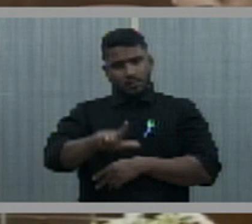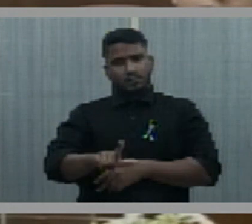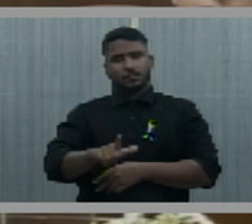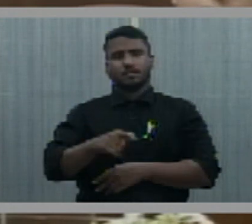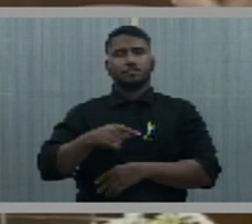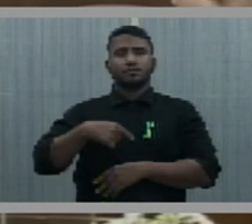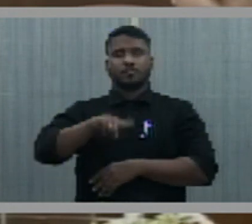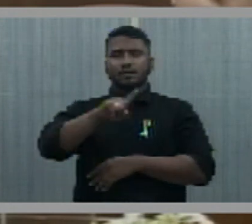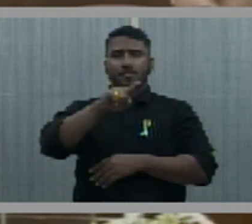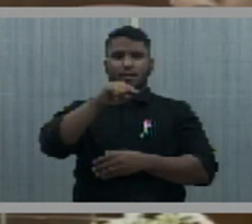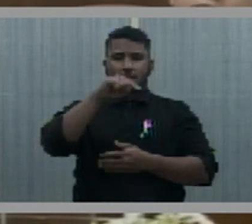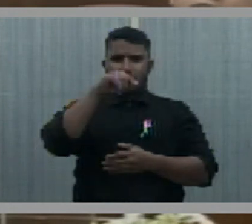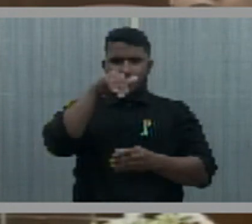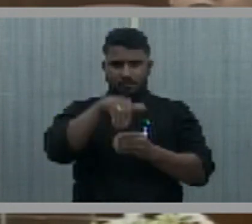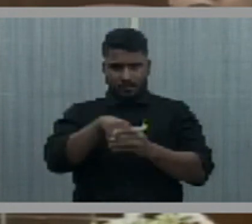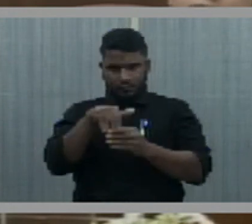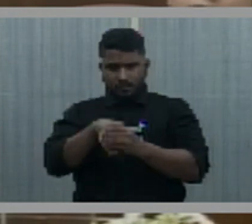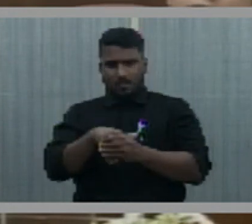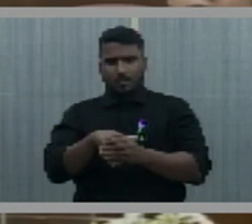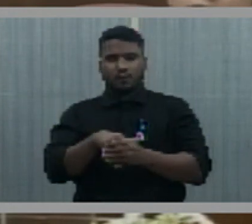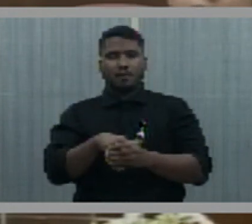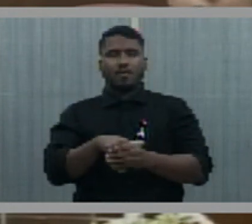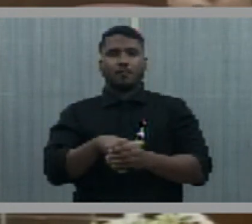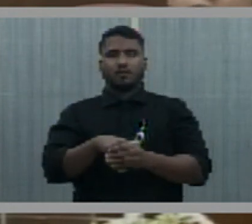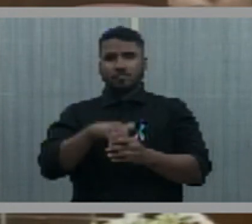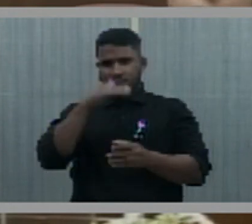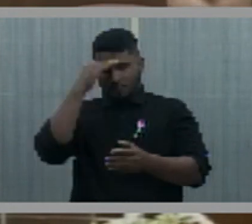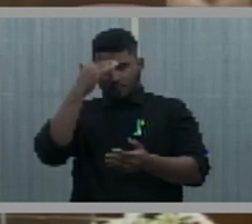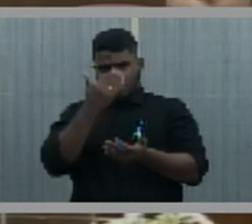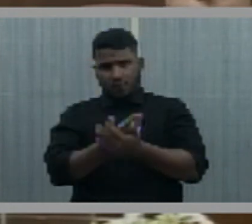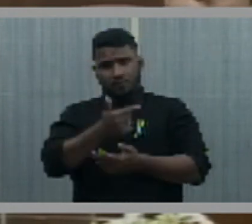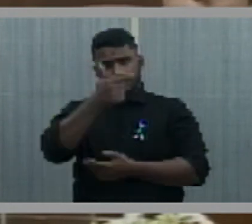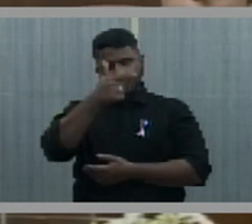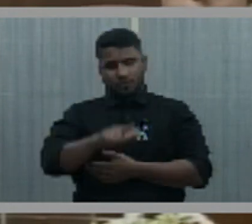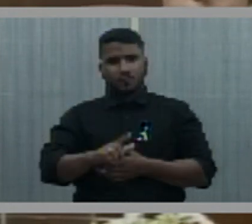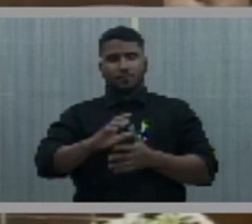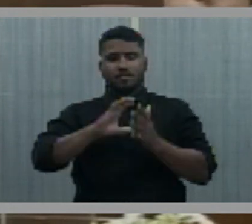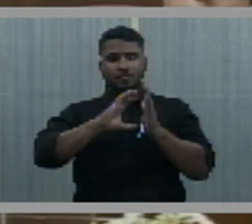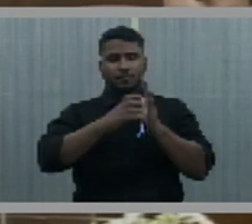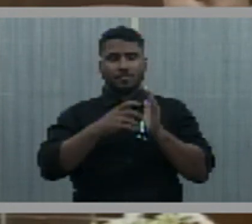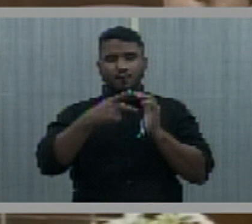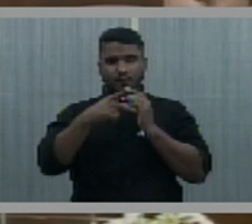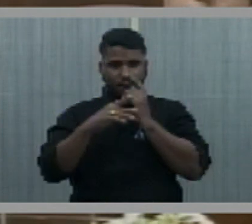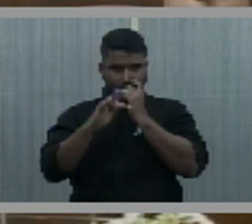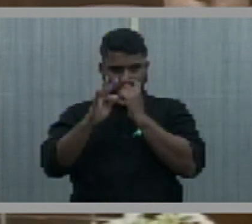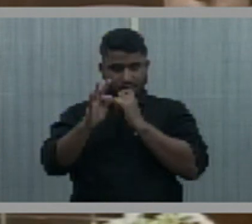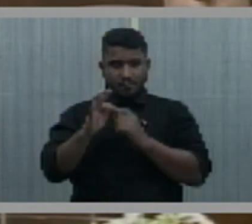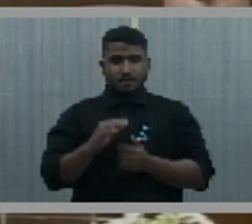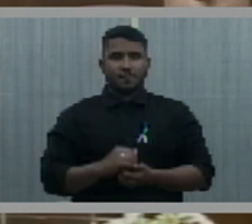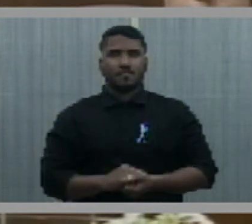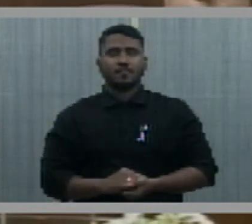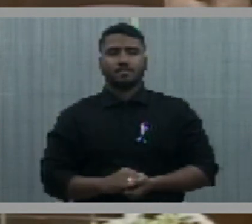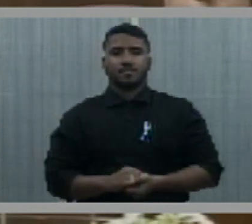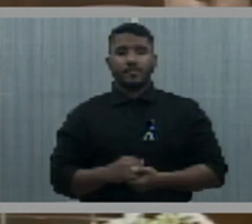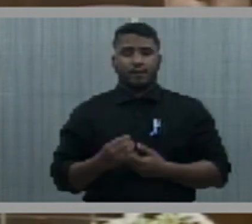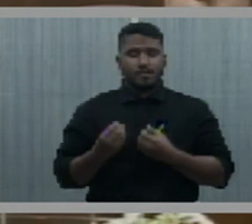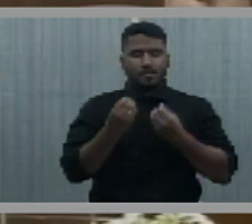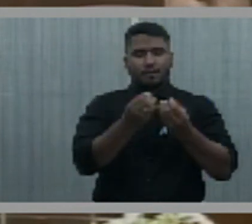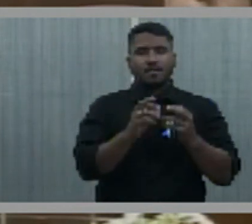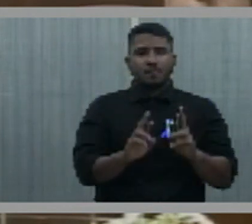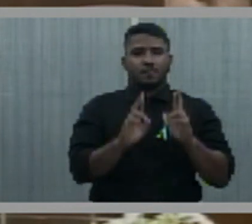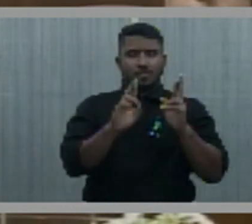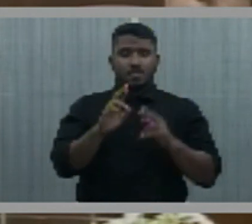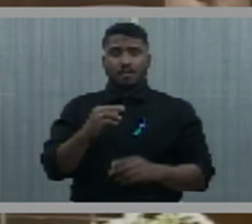às urnas, depositou o seu voto e confiou mais uma vez no Partido dos Trabalhadores, colocou aí sua esperança de